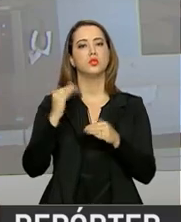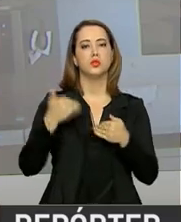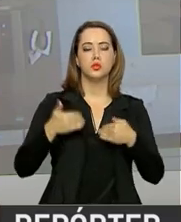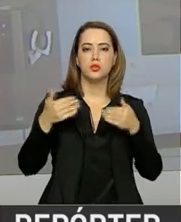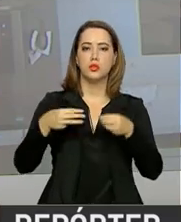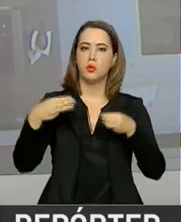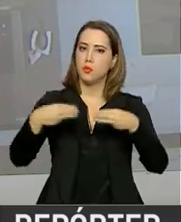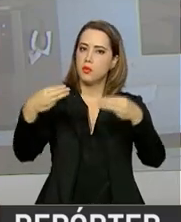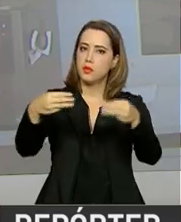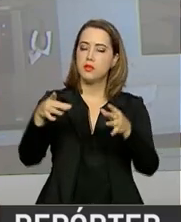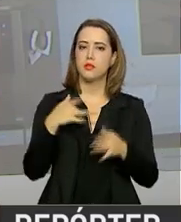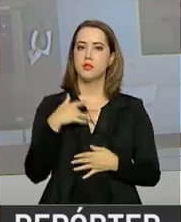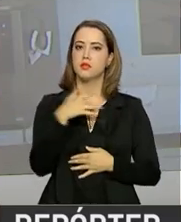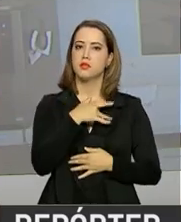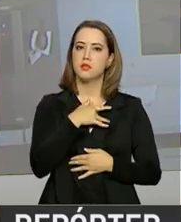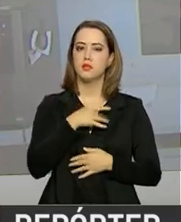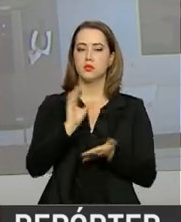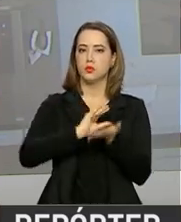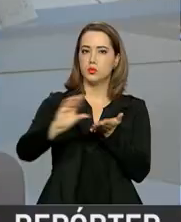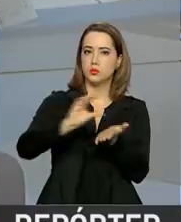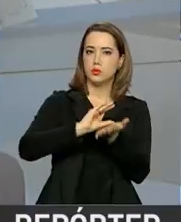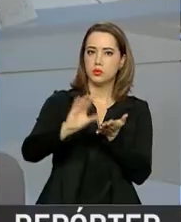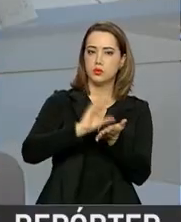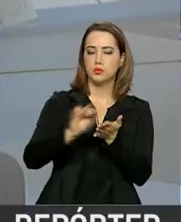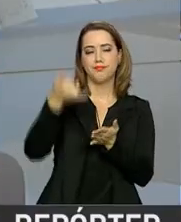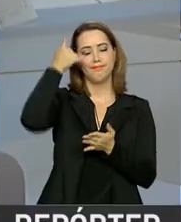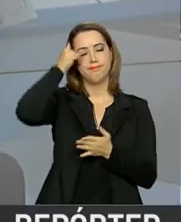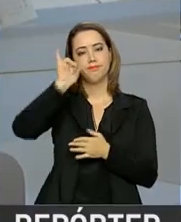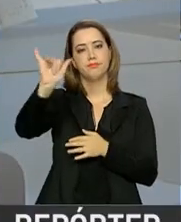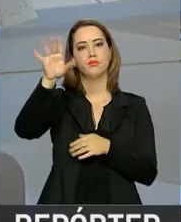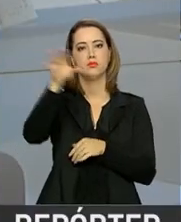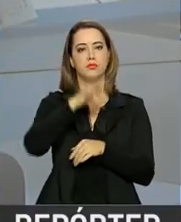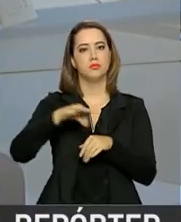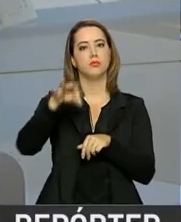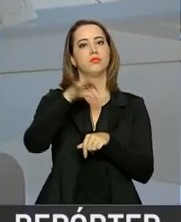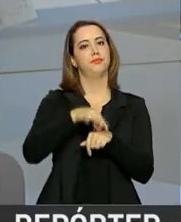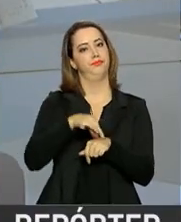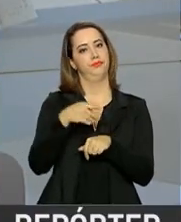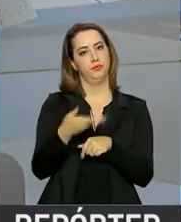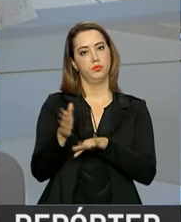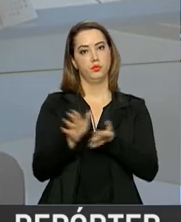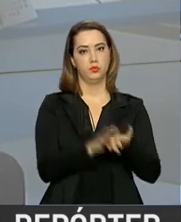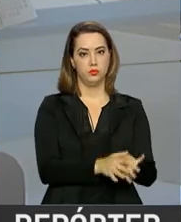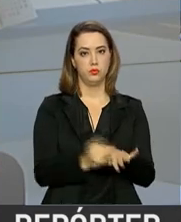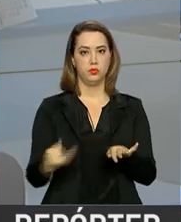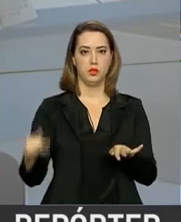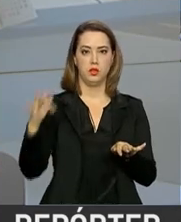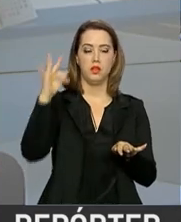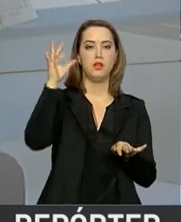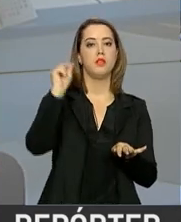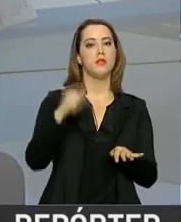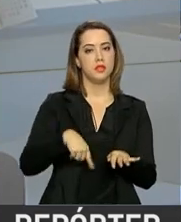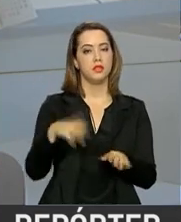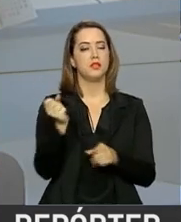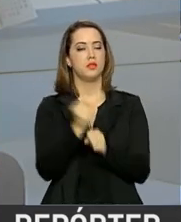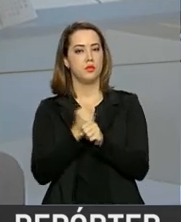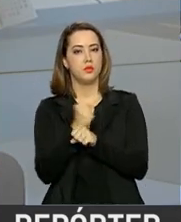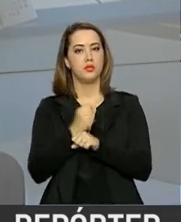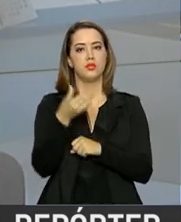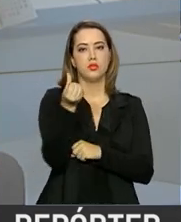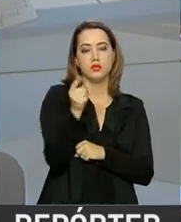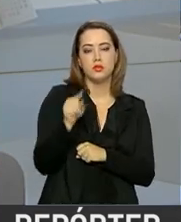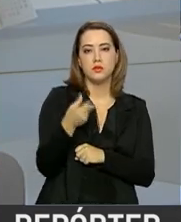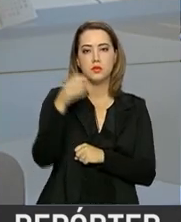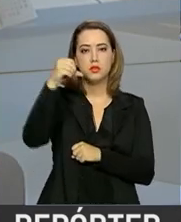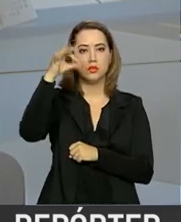financiar projetos de combate ao mosquito a inflação este ano deve ficar em 6,9 segundo